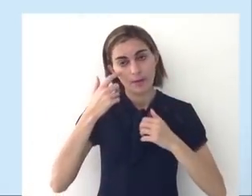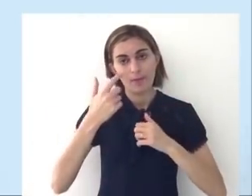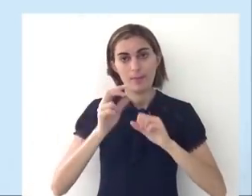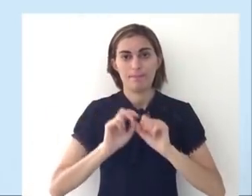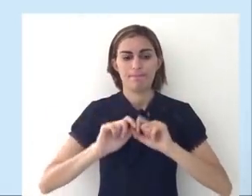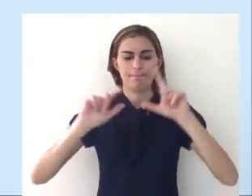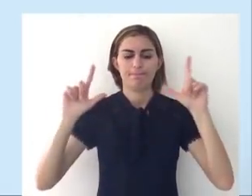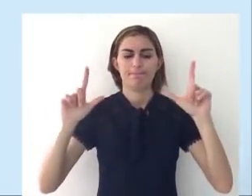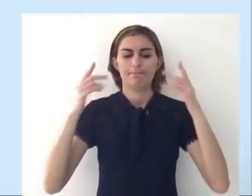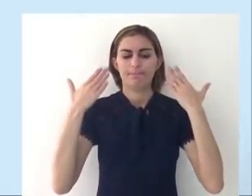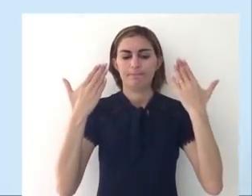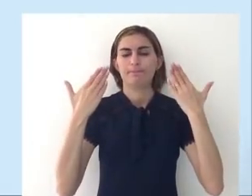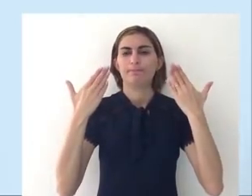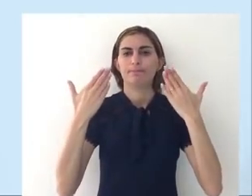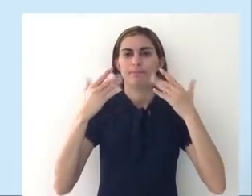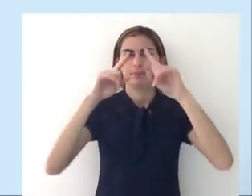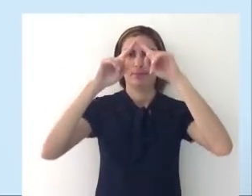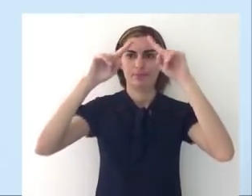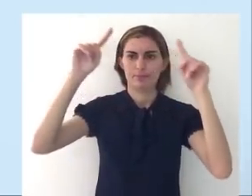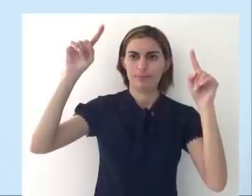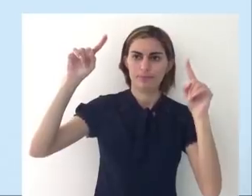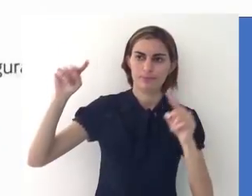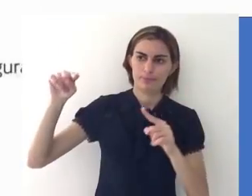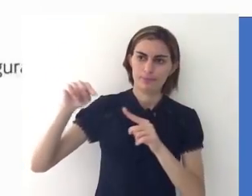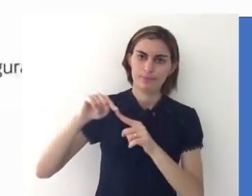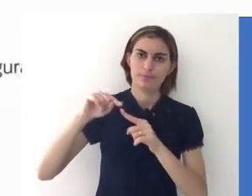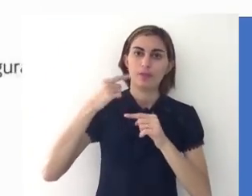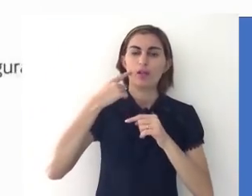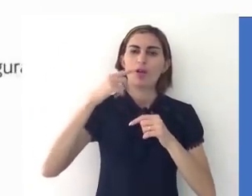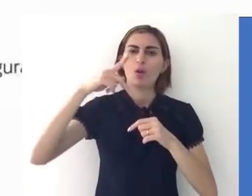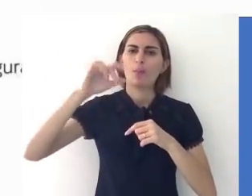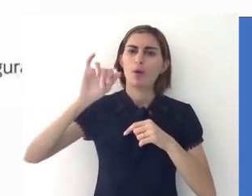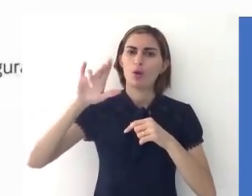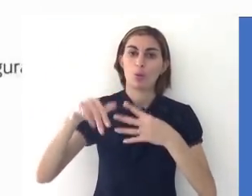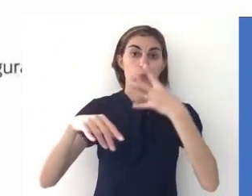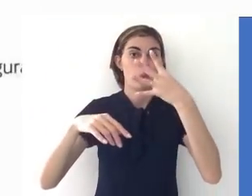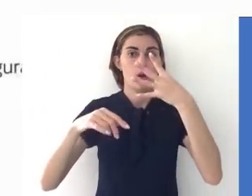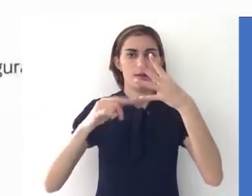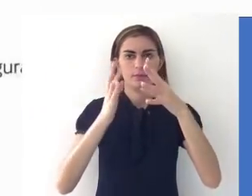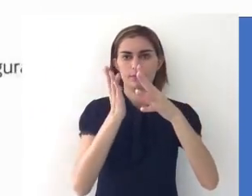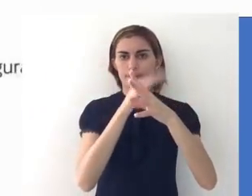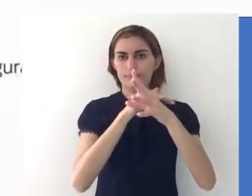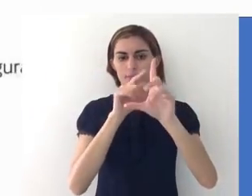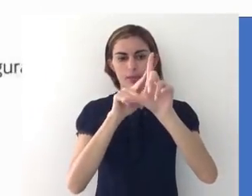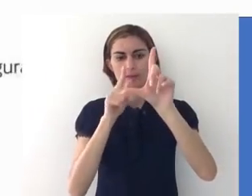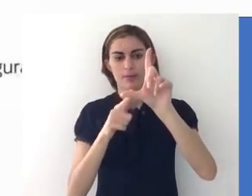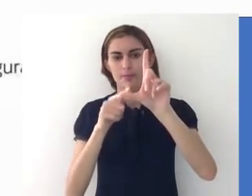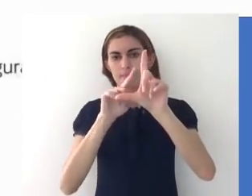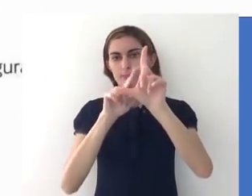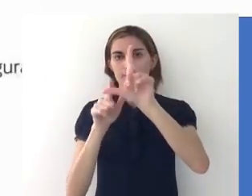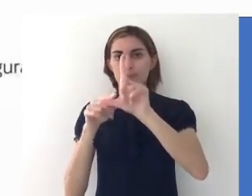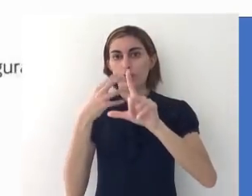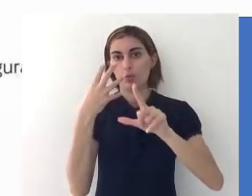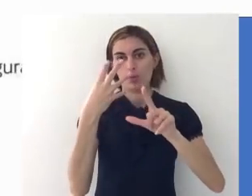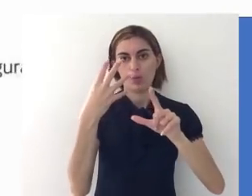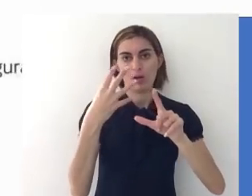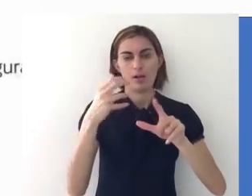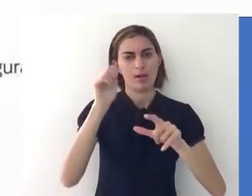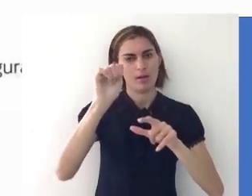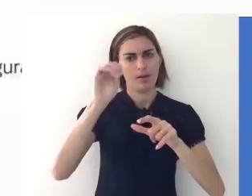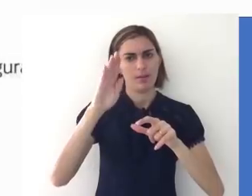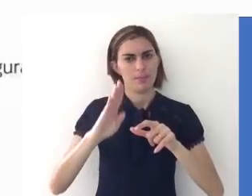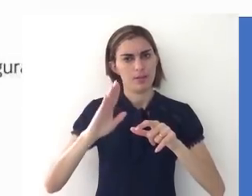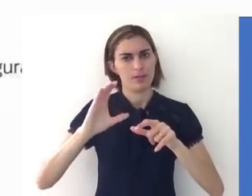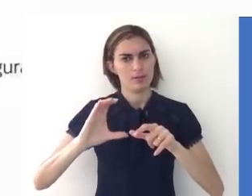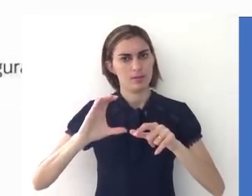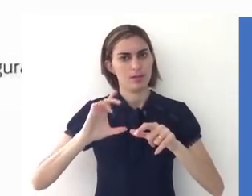quadriláteros, beleza? Então, segue aí olhando na tua tela. Os quadriláteros, como a gente já viu, são polígonos de 4 lados. Então, a gente tem